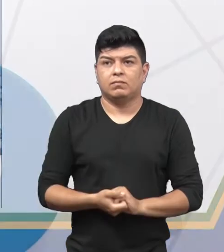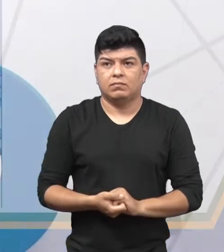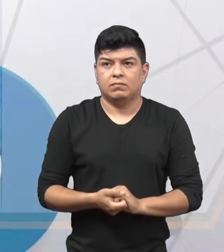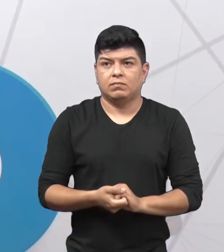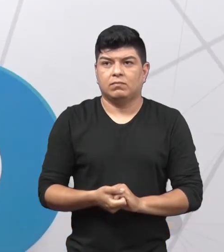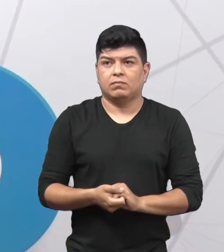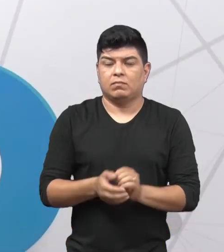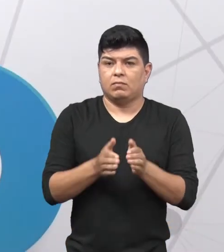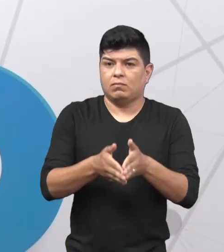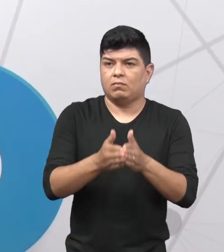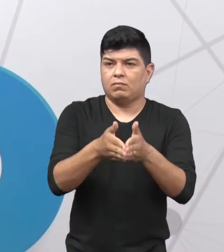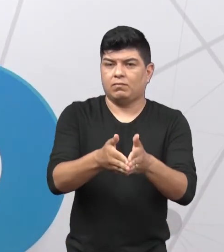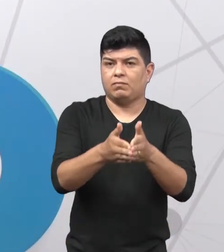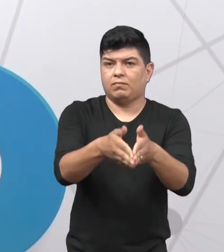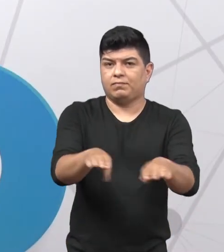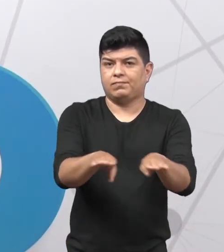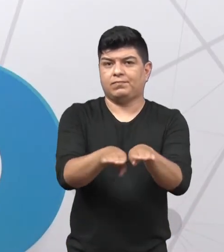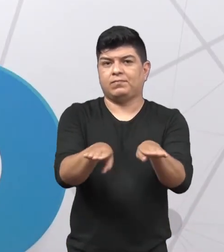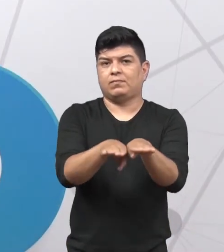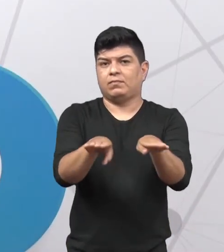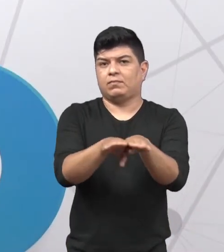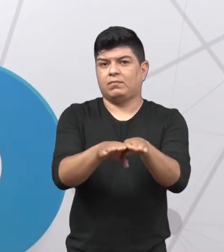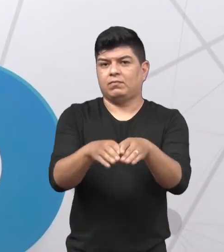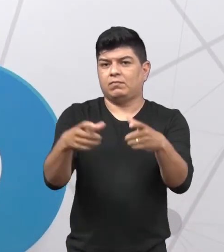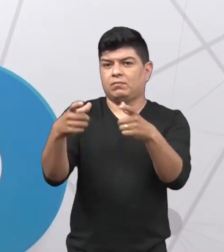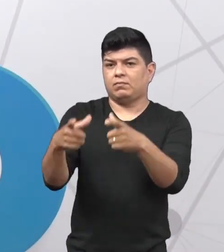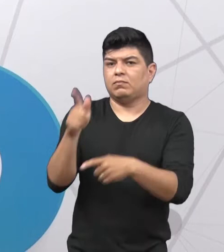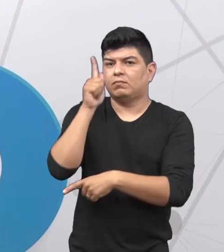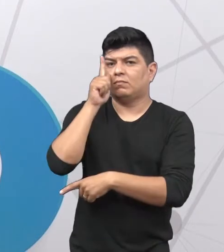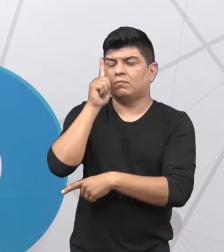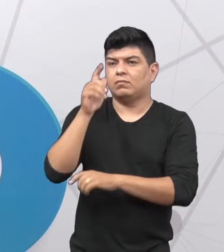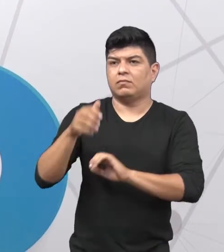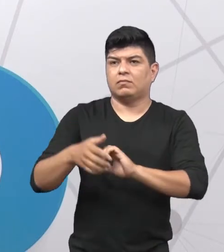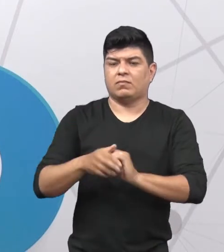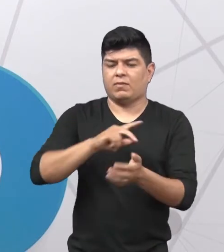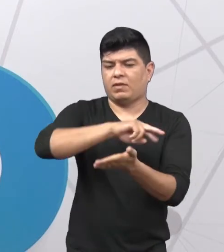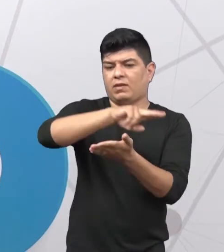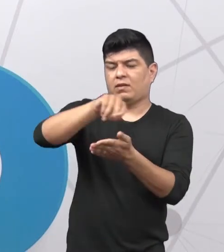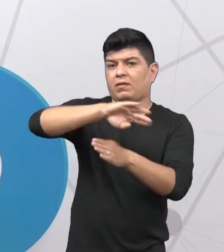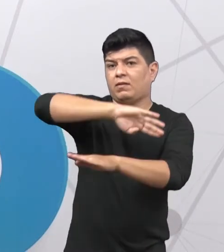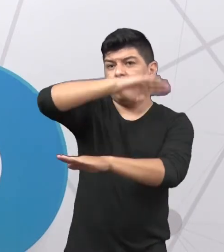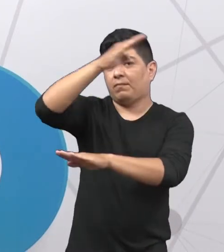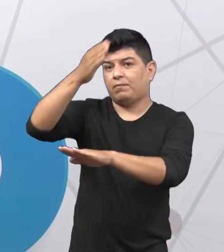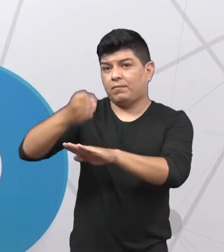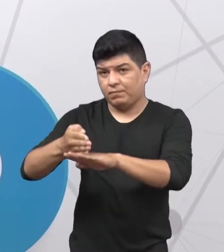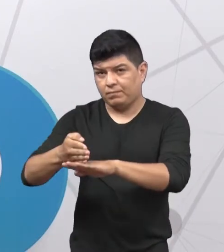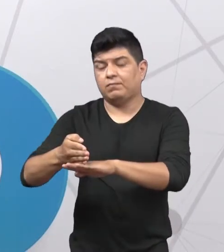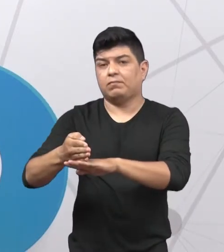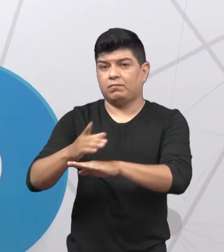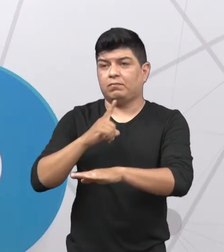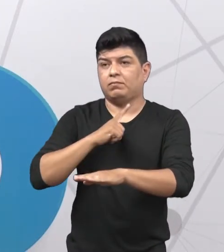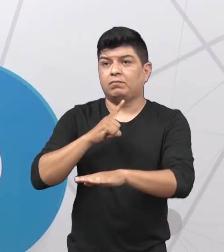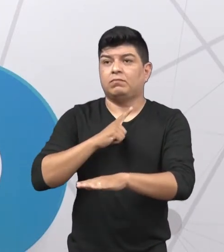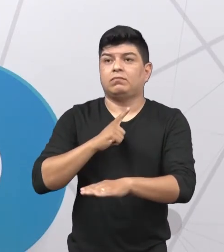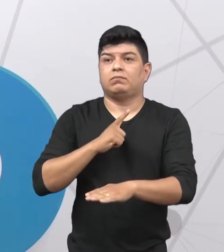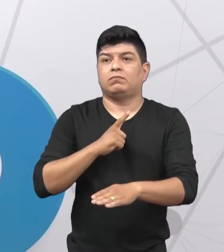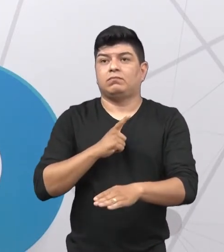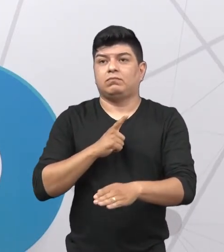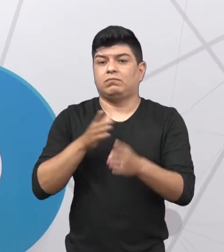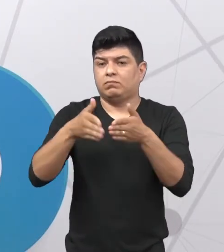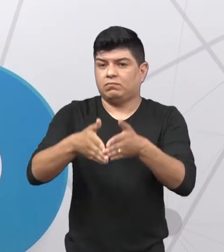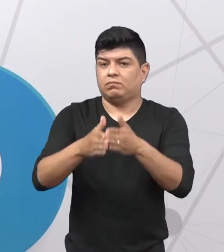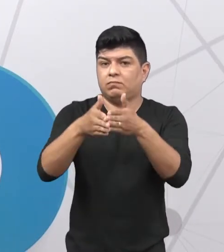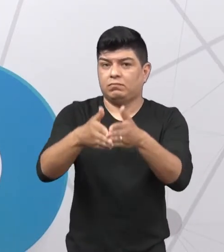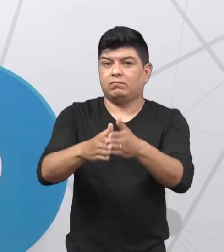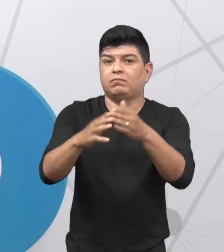através da navegação, porque a região da Grécia era várias ilhas, e nessas várias ilhas, claro, a navegação